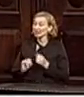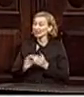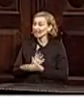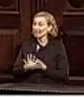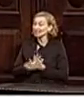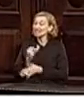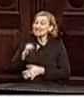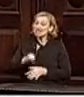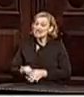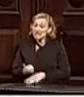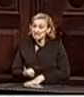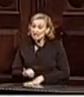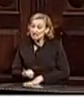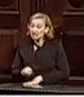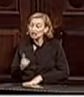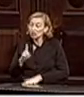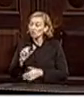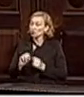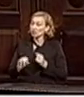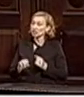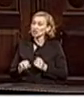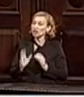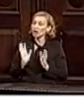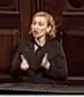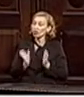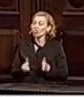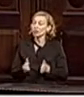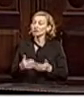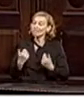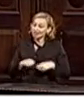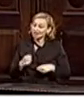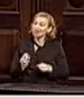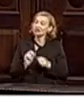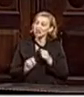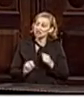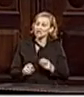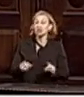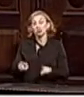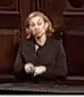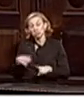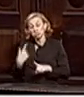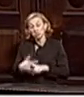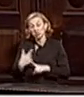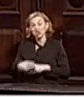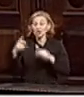porque esse é um tema que tem que se esgotar,